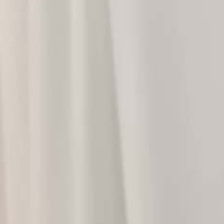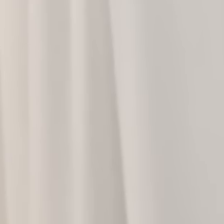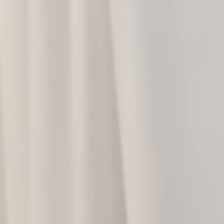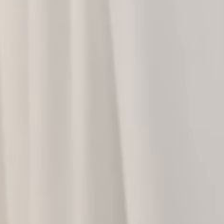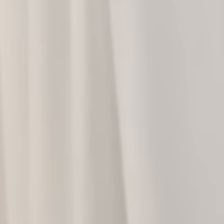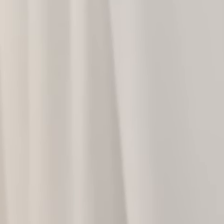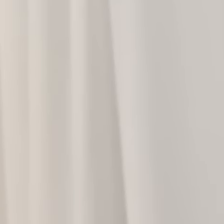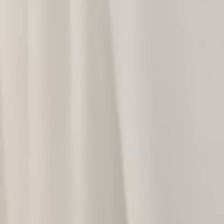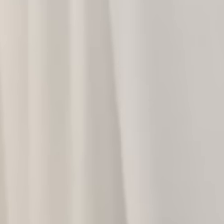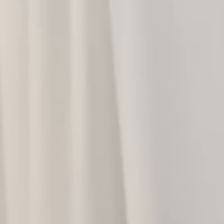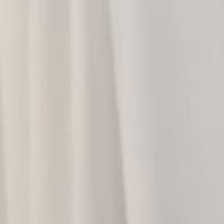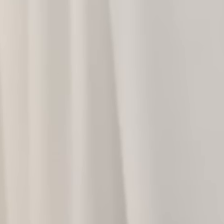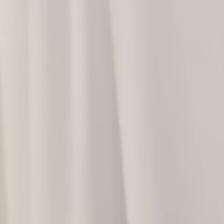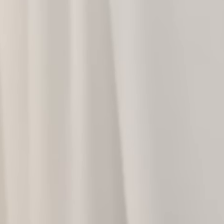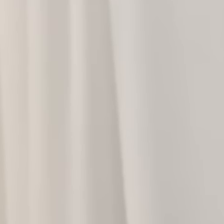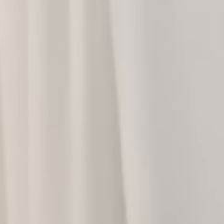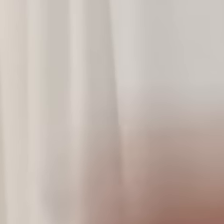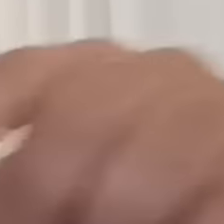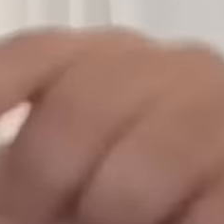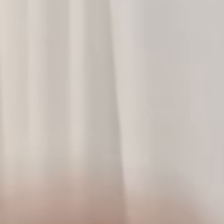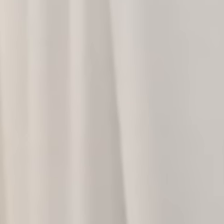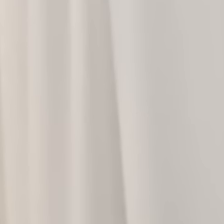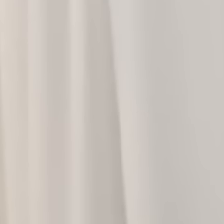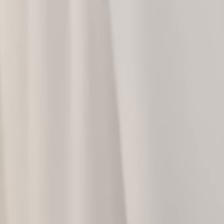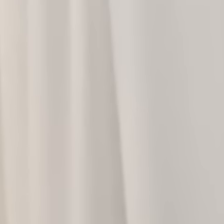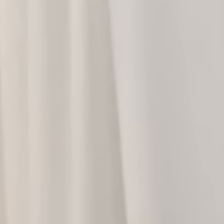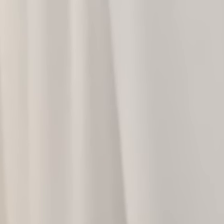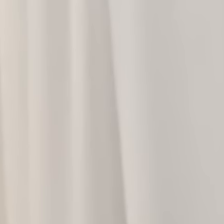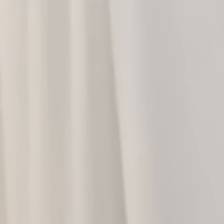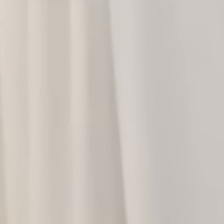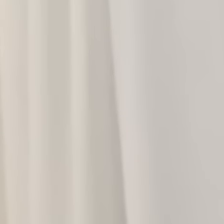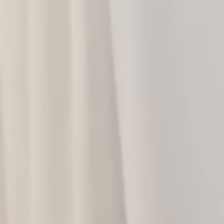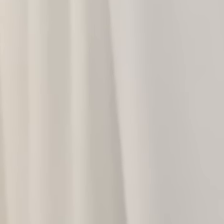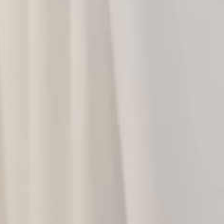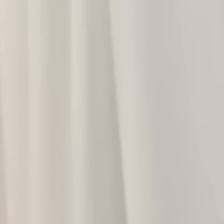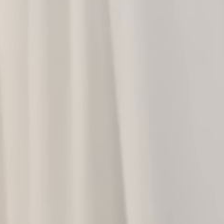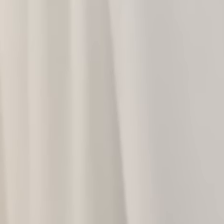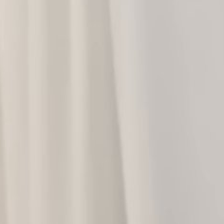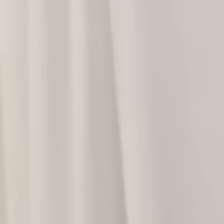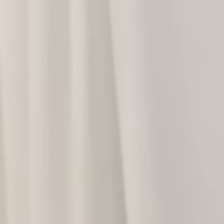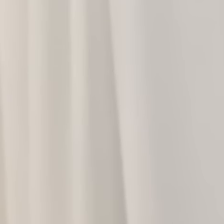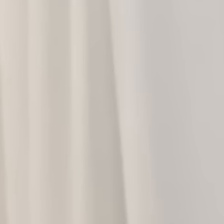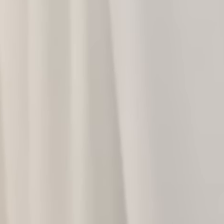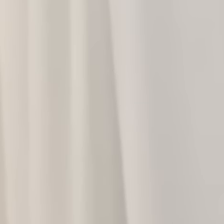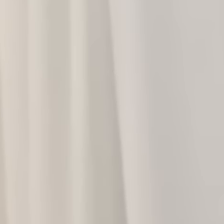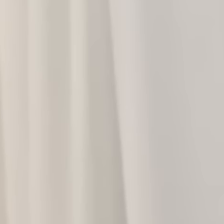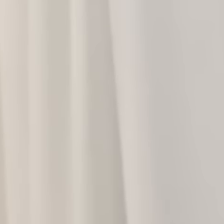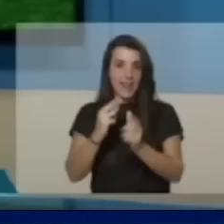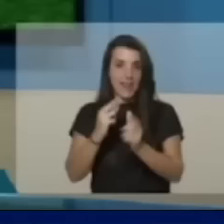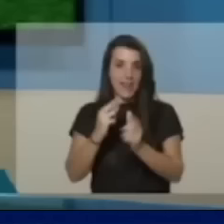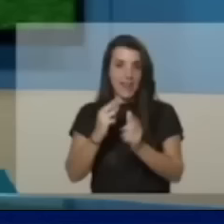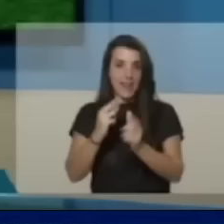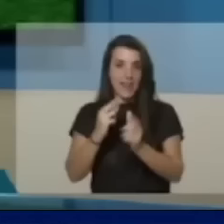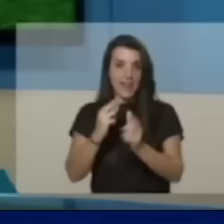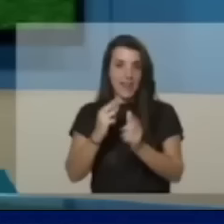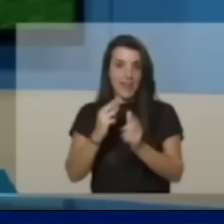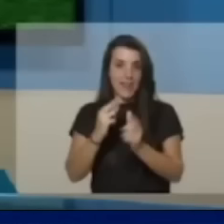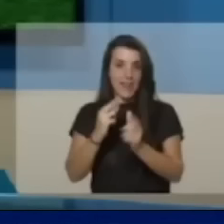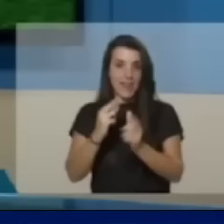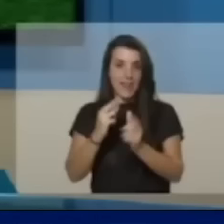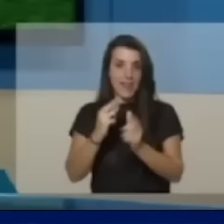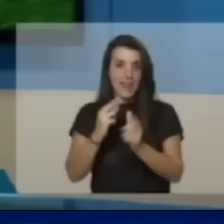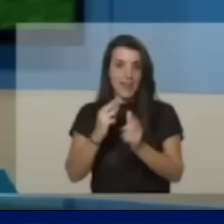ver. Antes de mais nada, se ainda não me seguem no Instagram, sigam-me aí. O link está aí no primeiro comentário fixado. E bora lá ver aqui este vídeo. Vamos lá então. Fala galera do canal, me